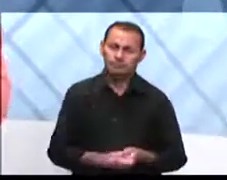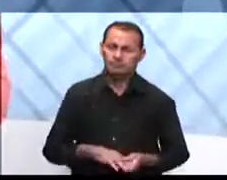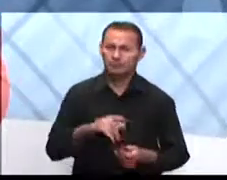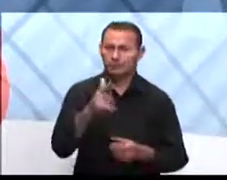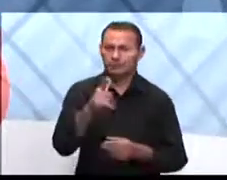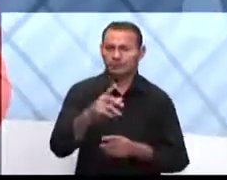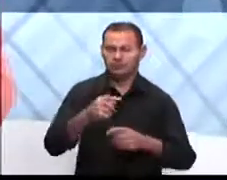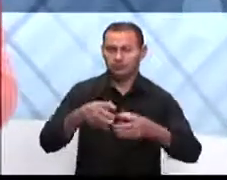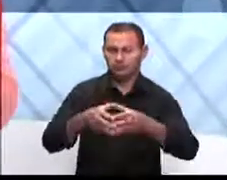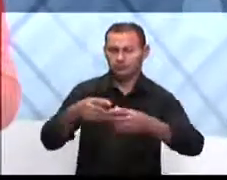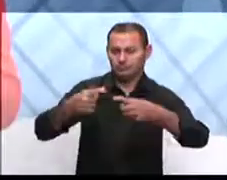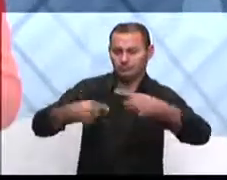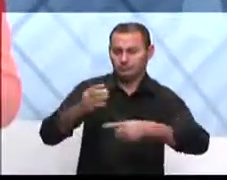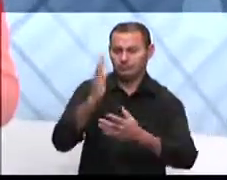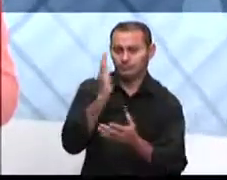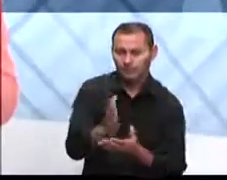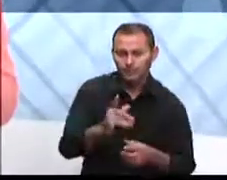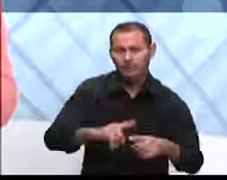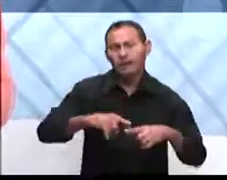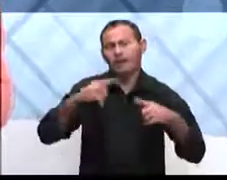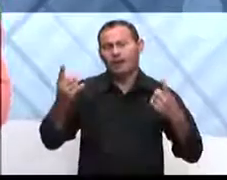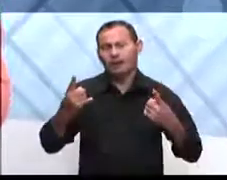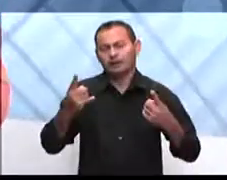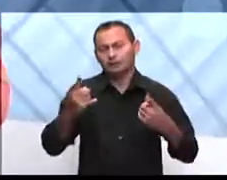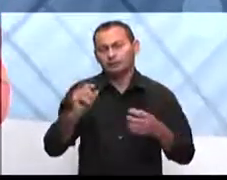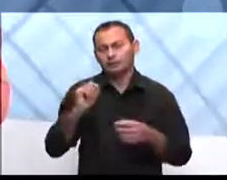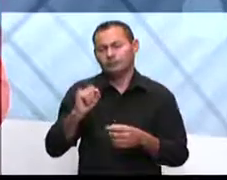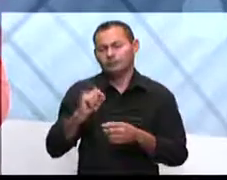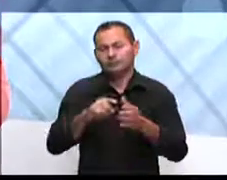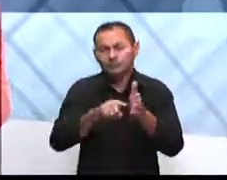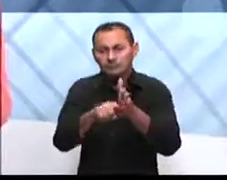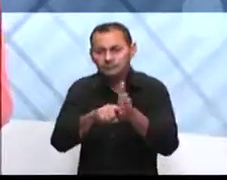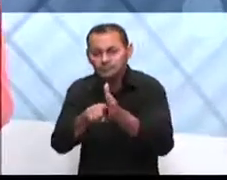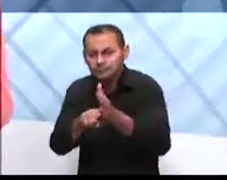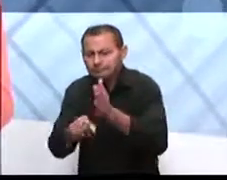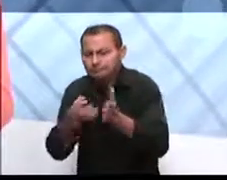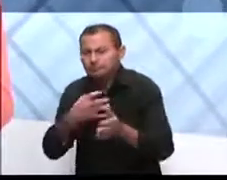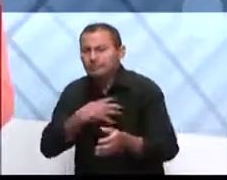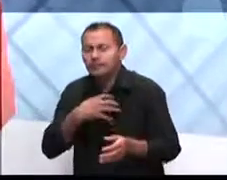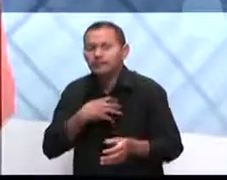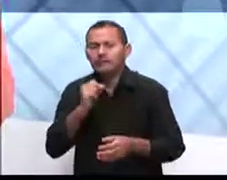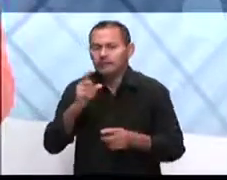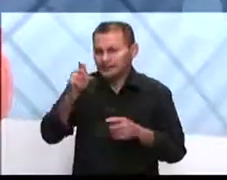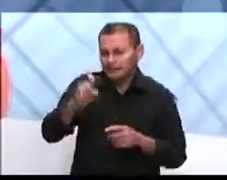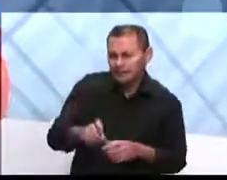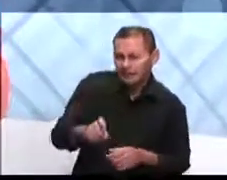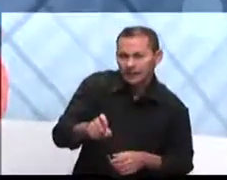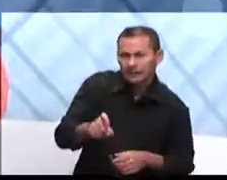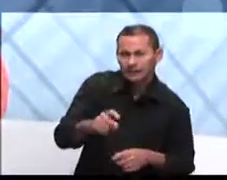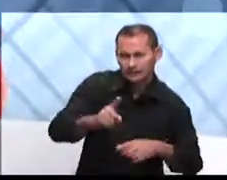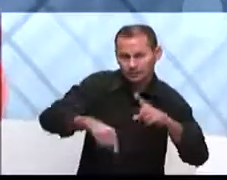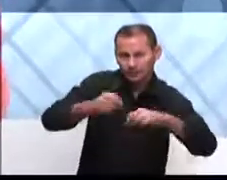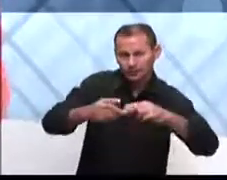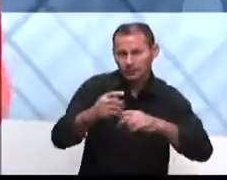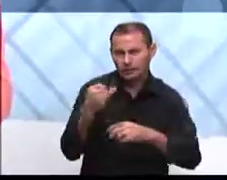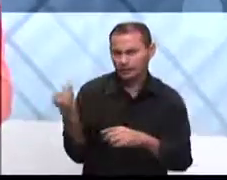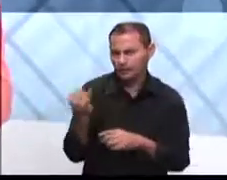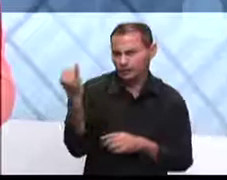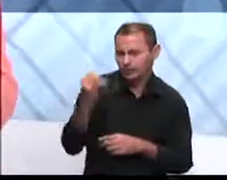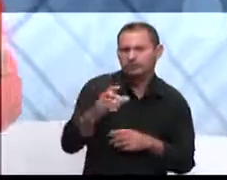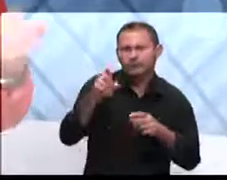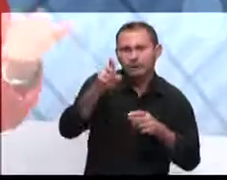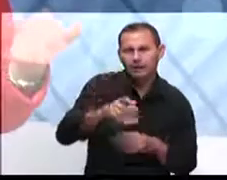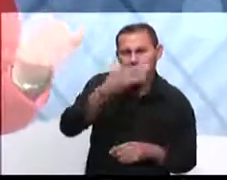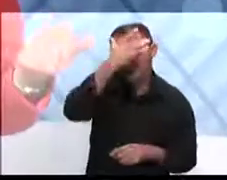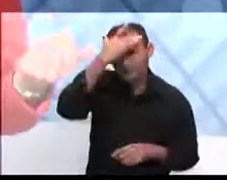tem concorrente direto, mas, né, então, questionar no sentido de, né, será que esse produto é útil? Será